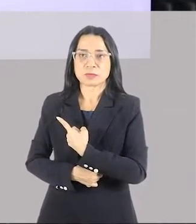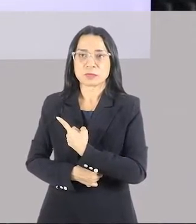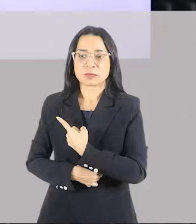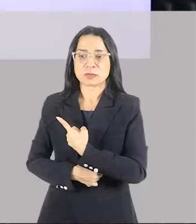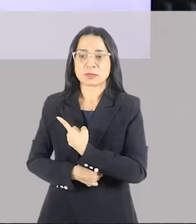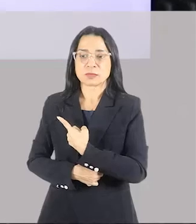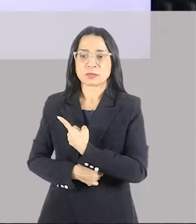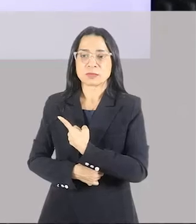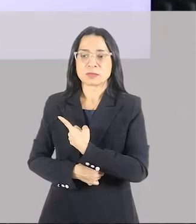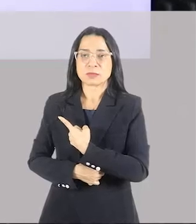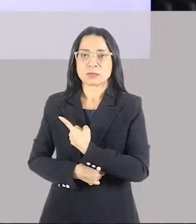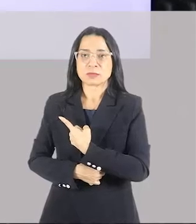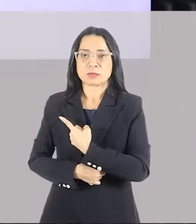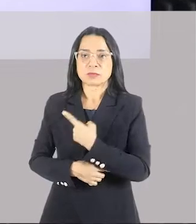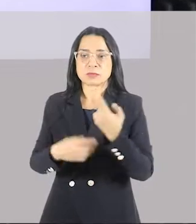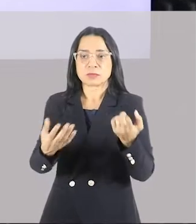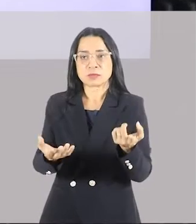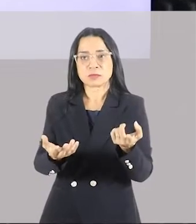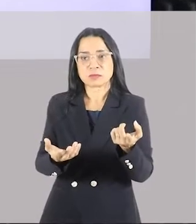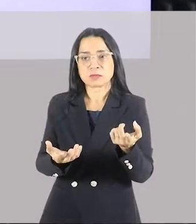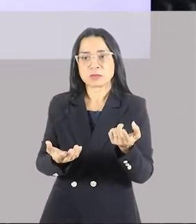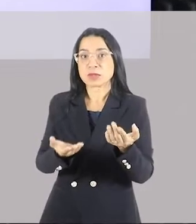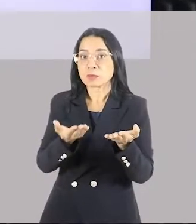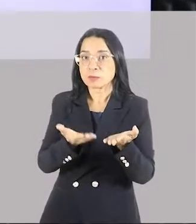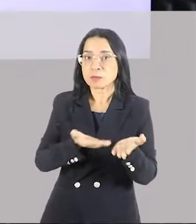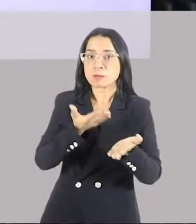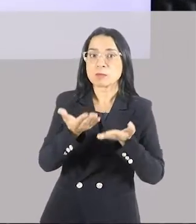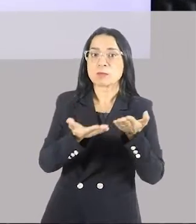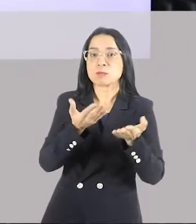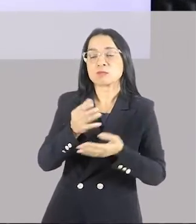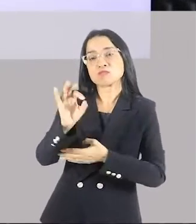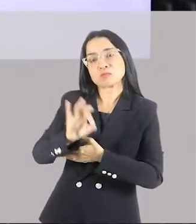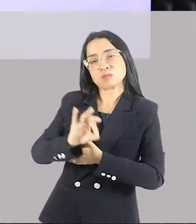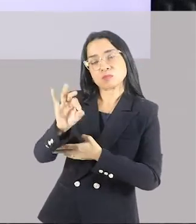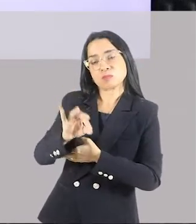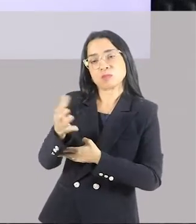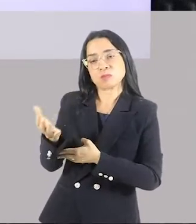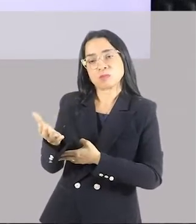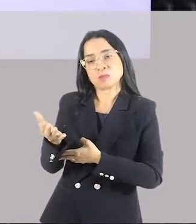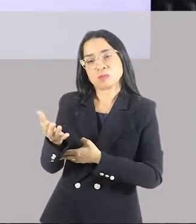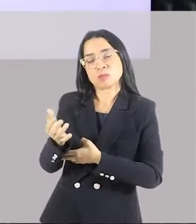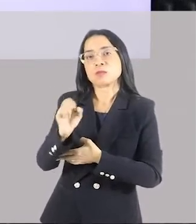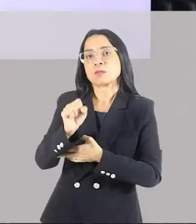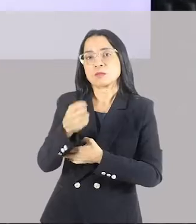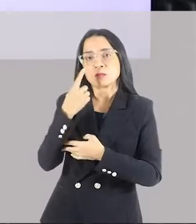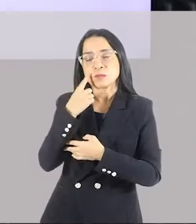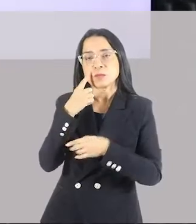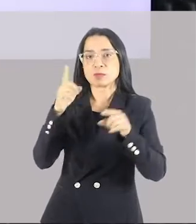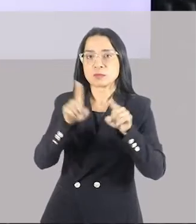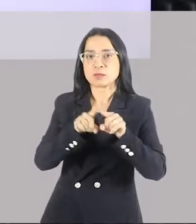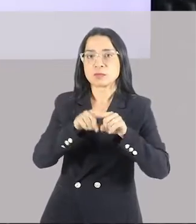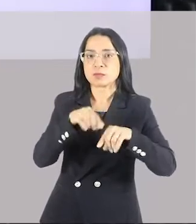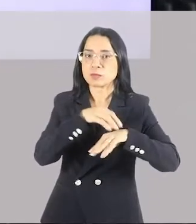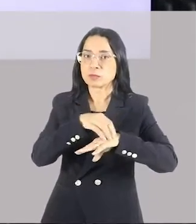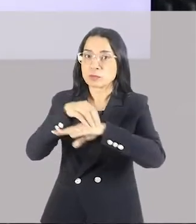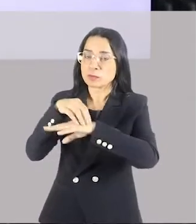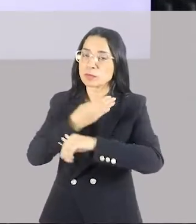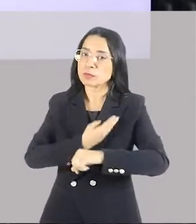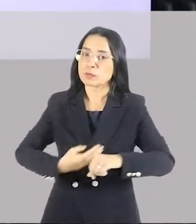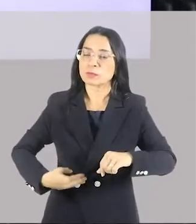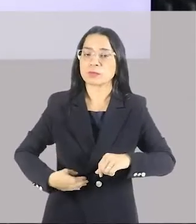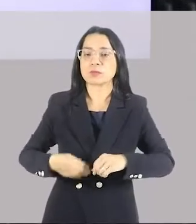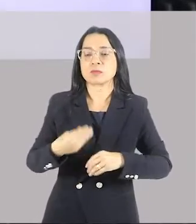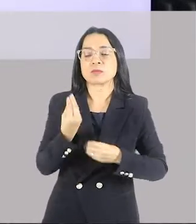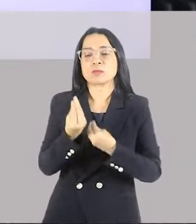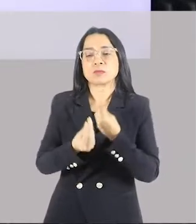sua remuneração. Essa prestação de tarifas, a gente pode vê-las também no transporte público,